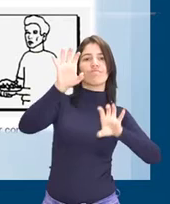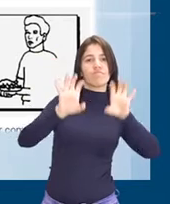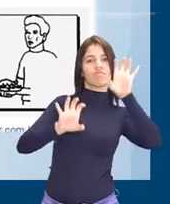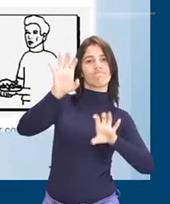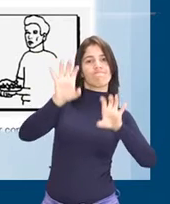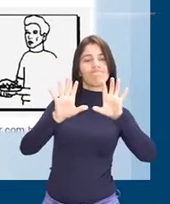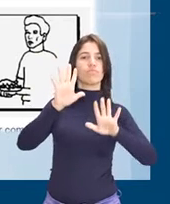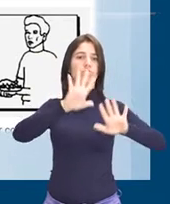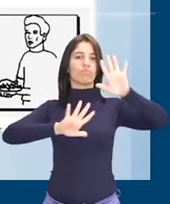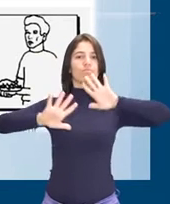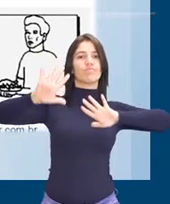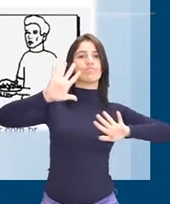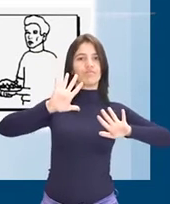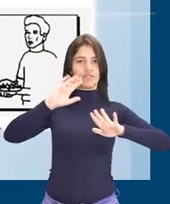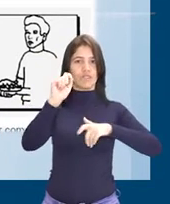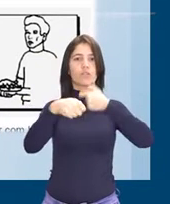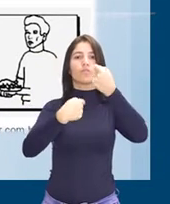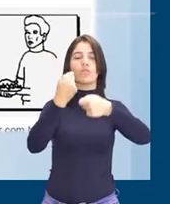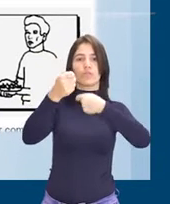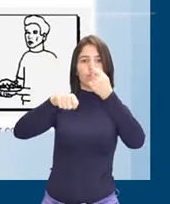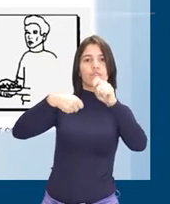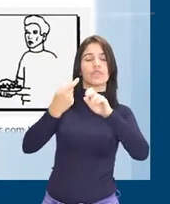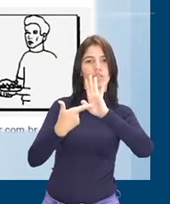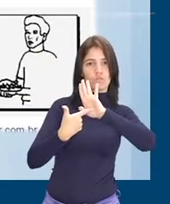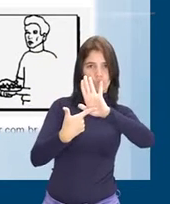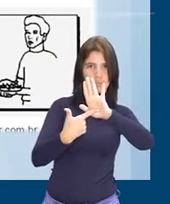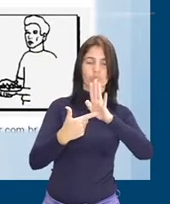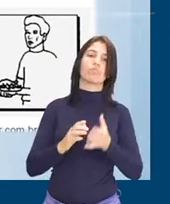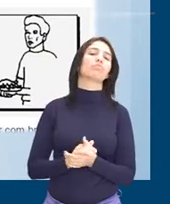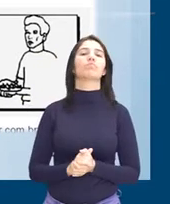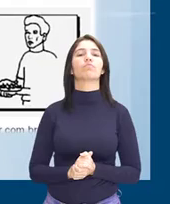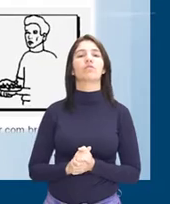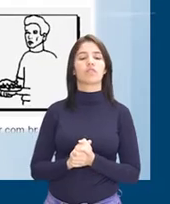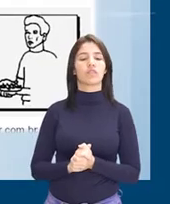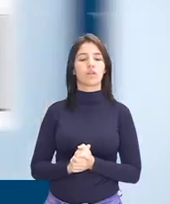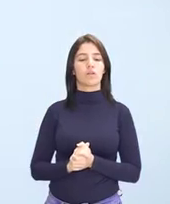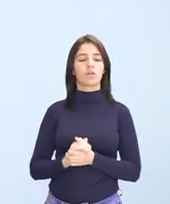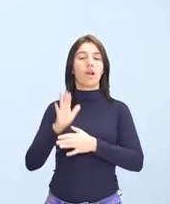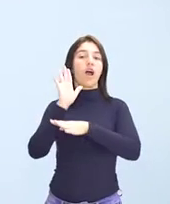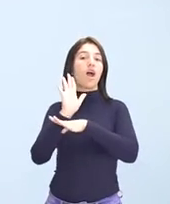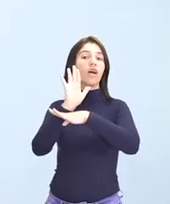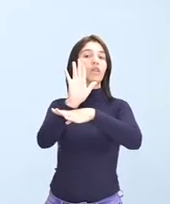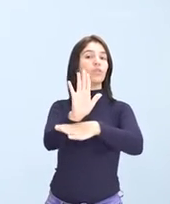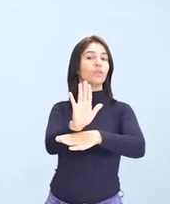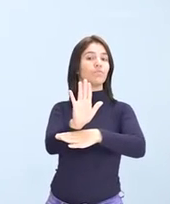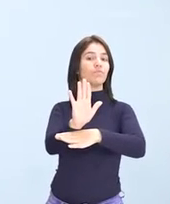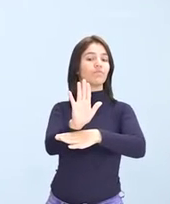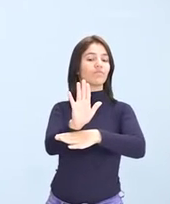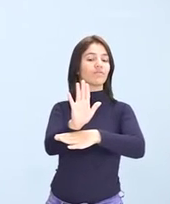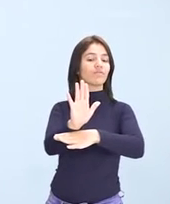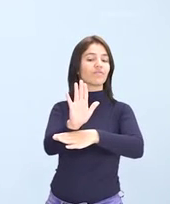movimento, não modificando no sentido do sinal. Por exemplo, ajuda. Ajuda,